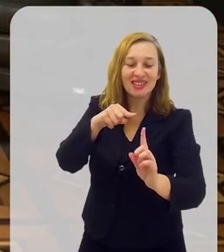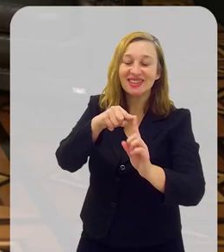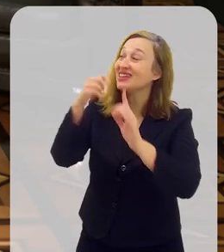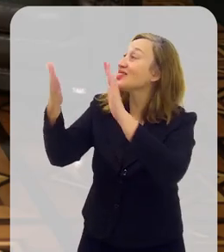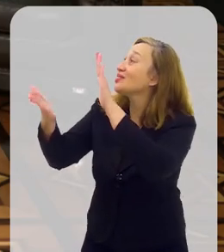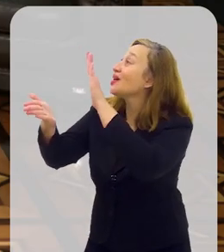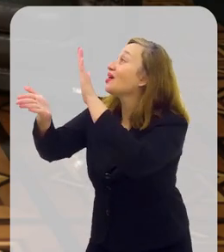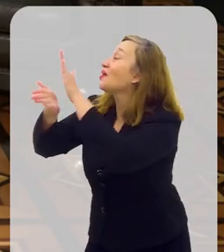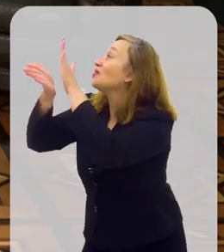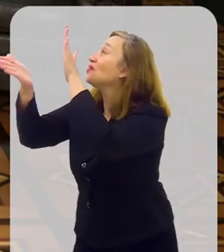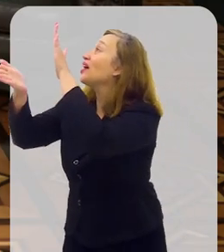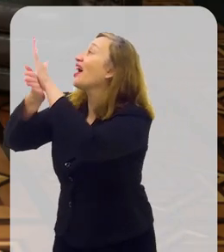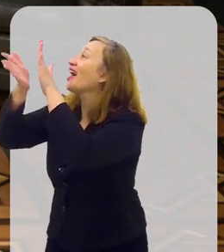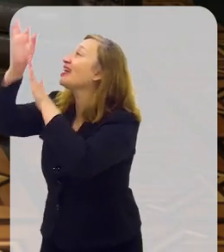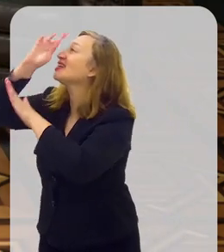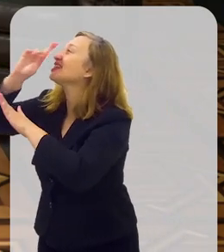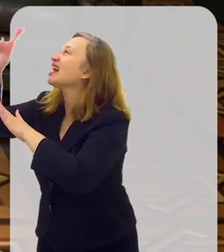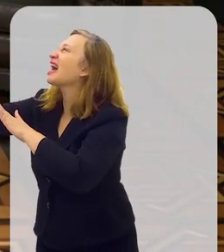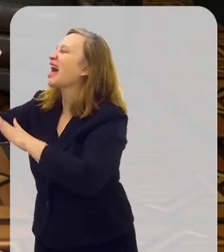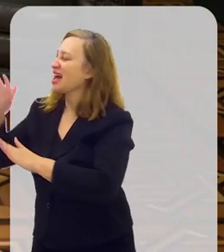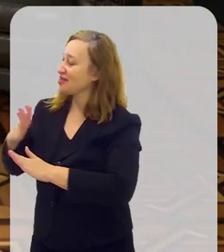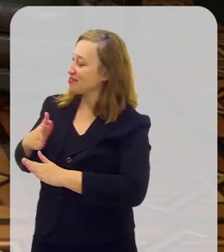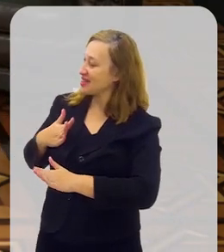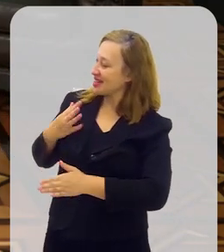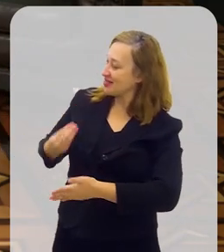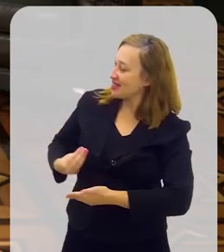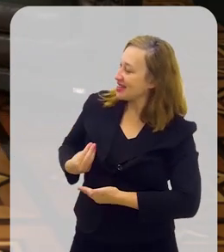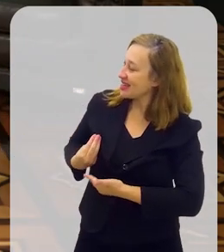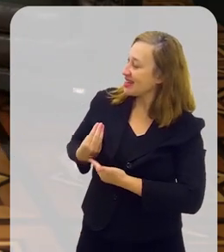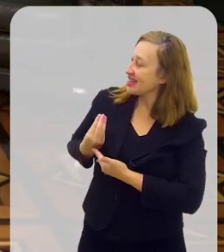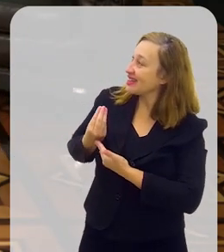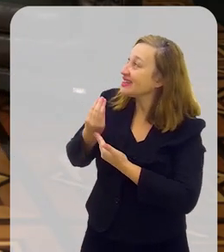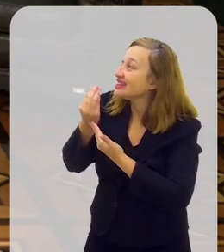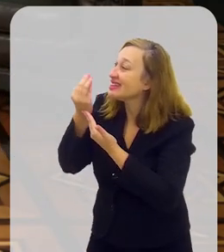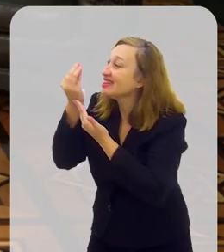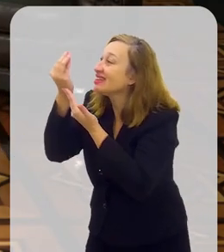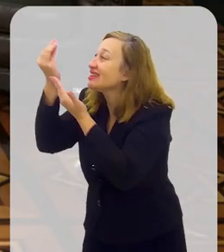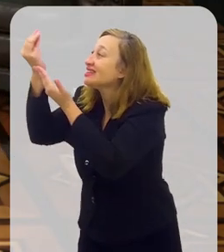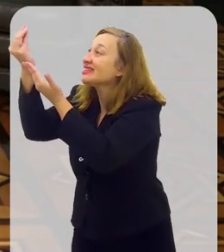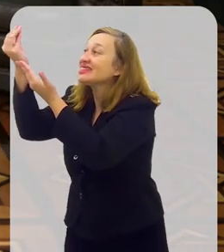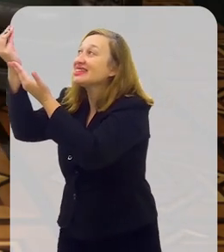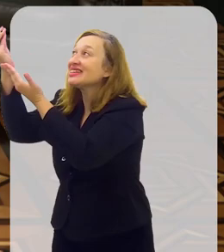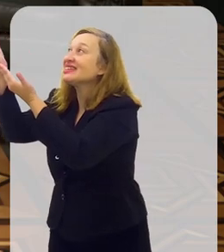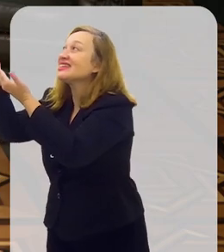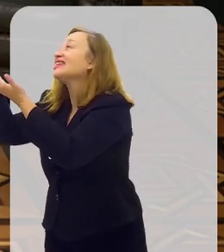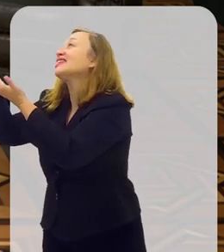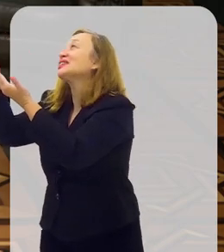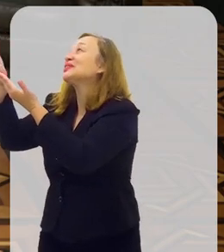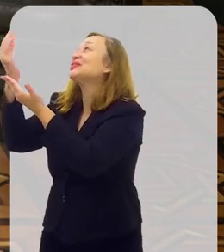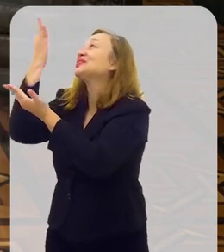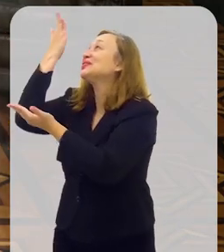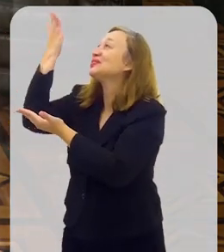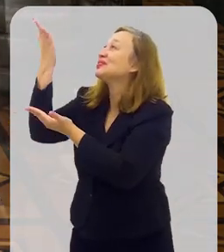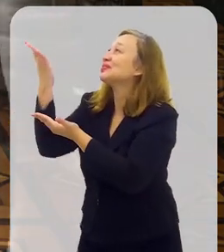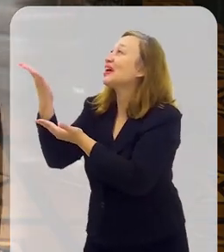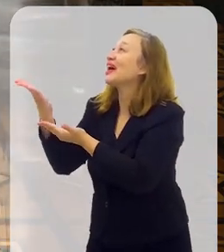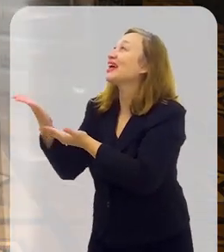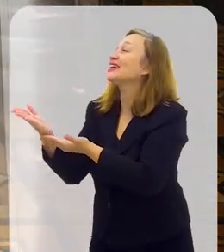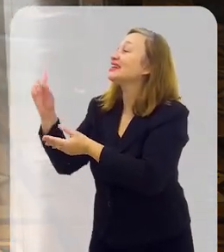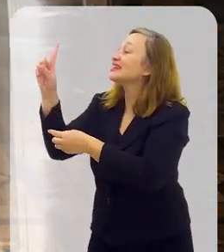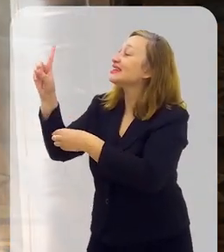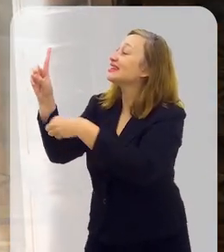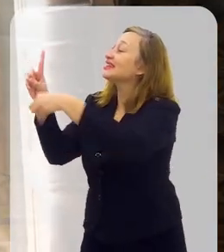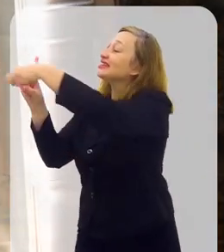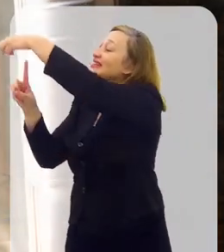ti a minha vida só pertence a ti tu és